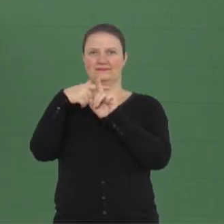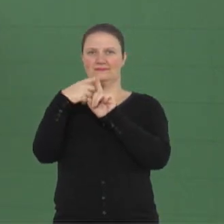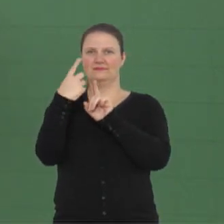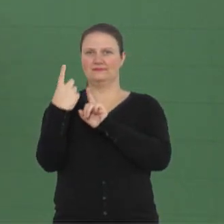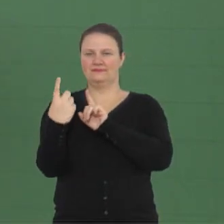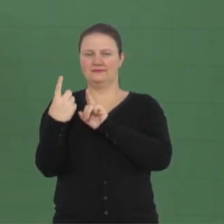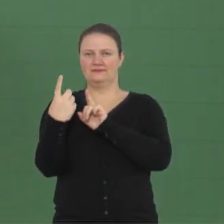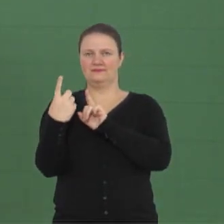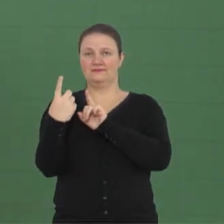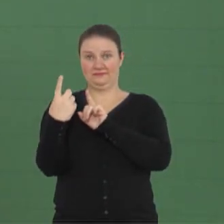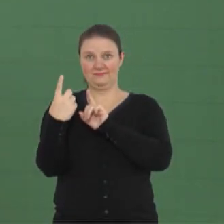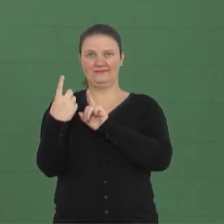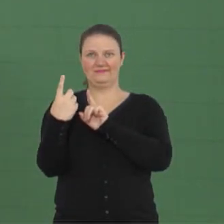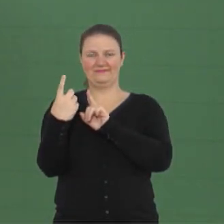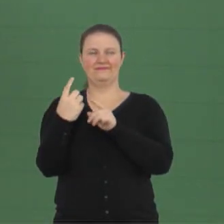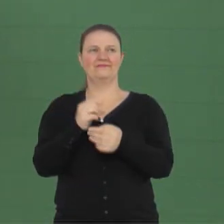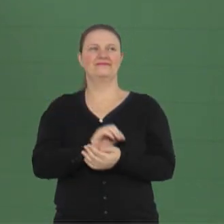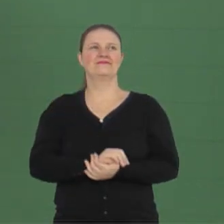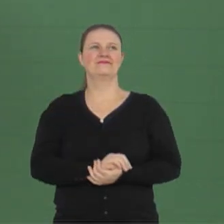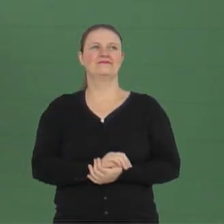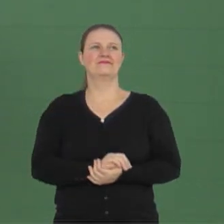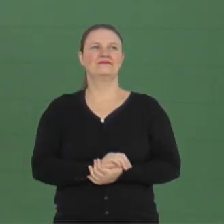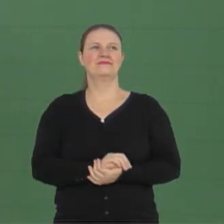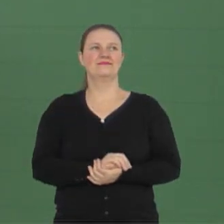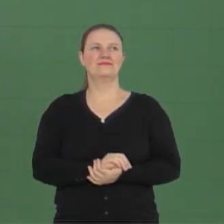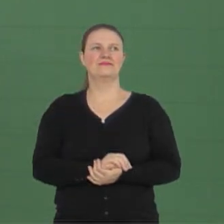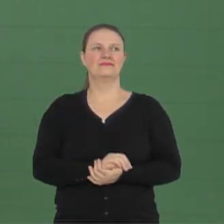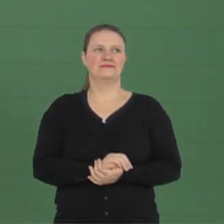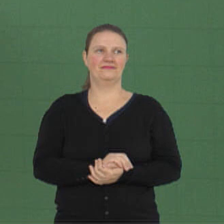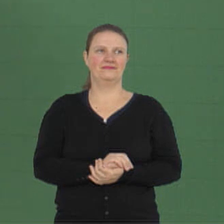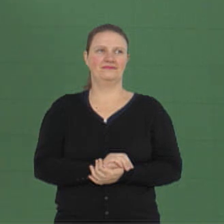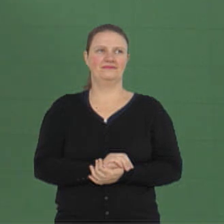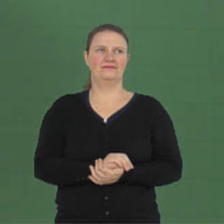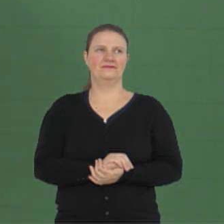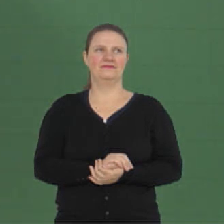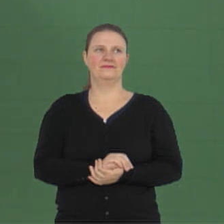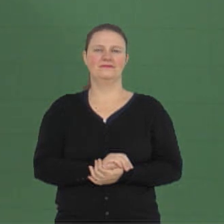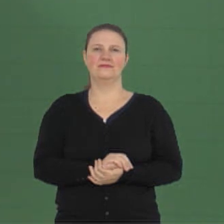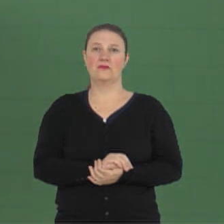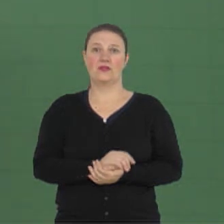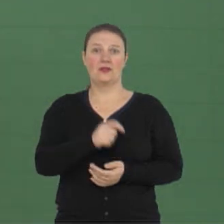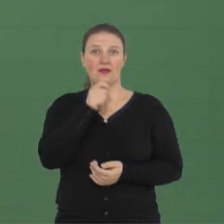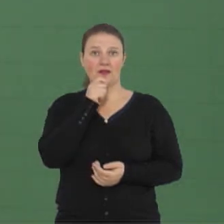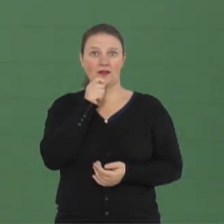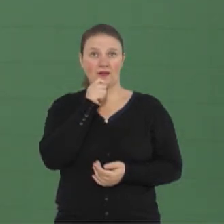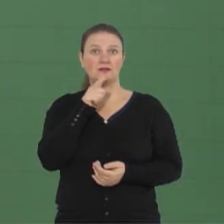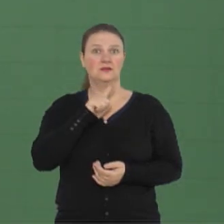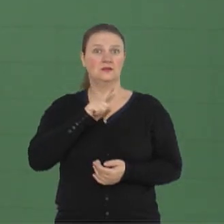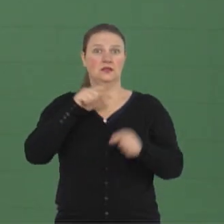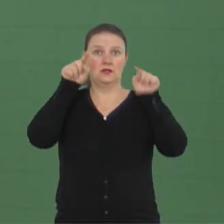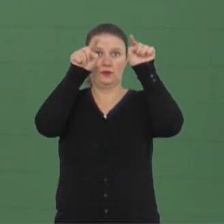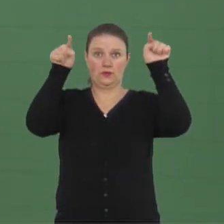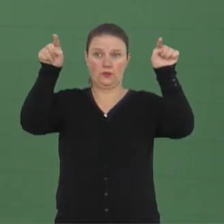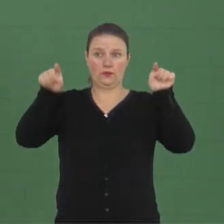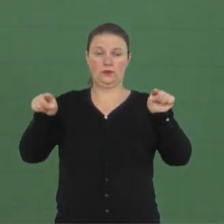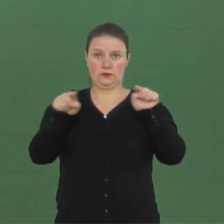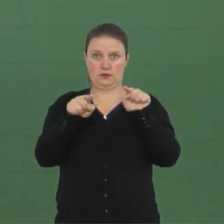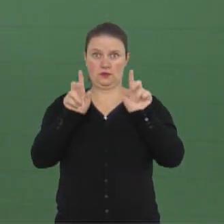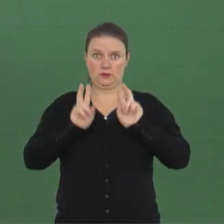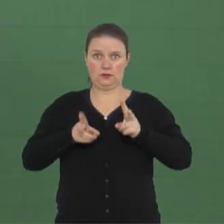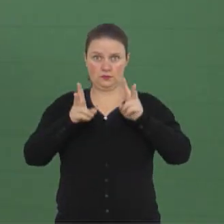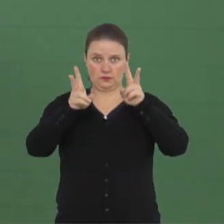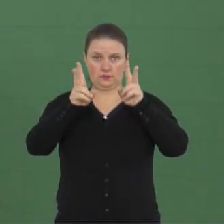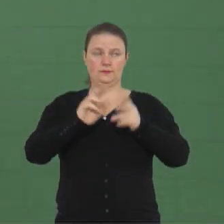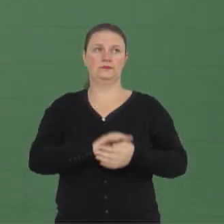mais quem? 1. Fechando o colchete, porque ainda existe uma operação.